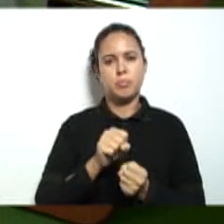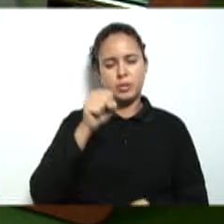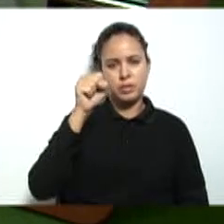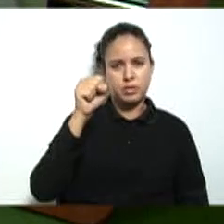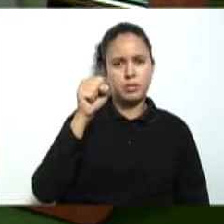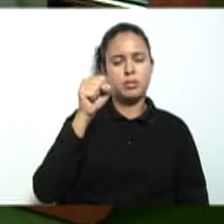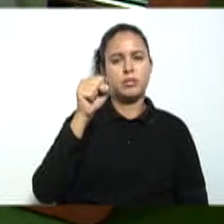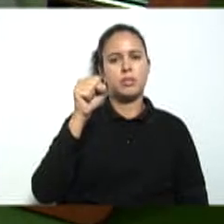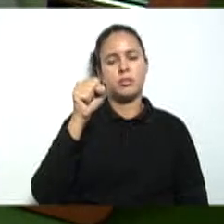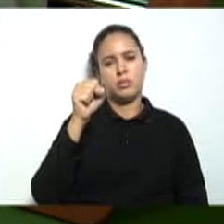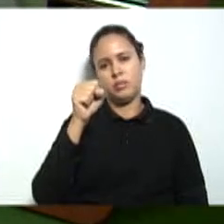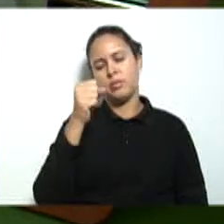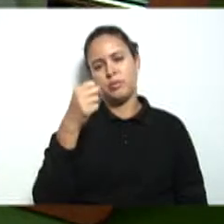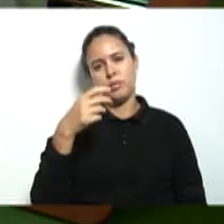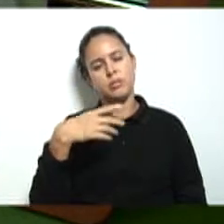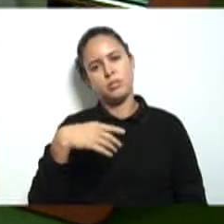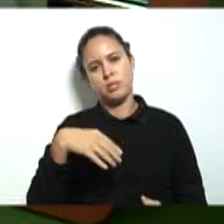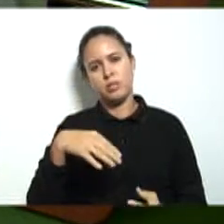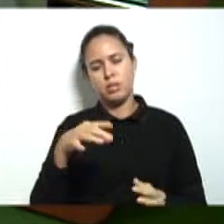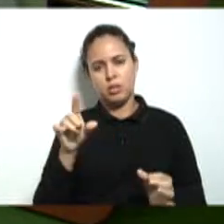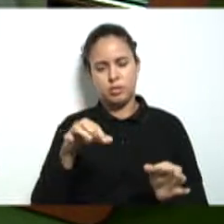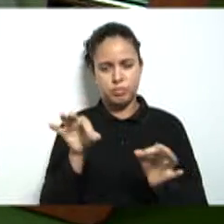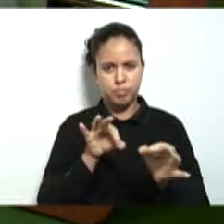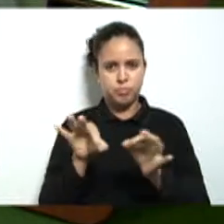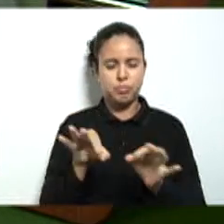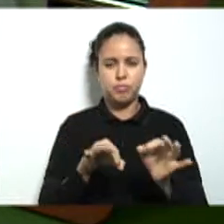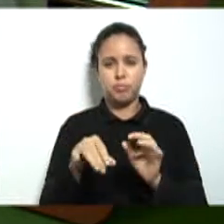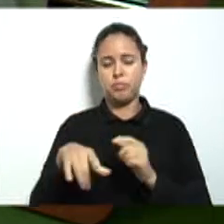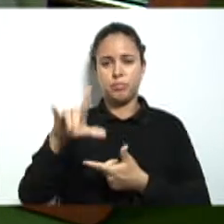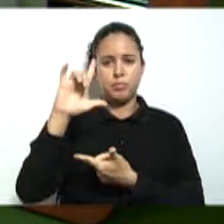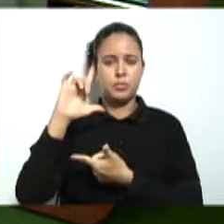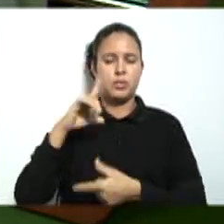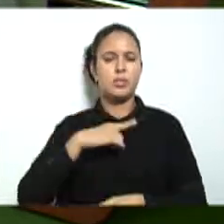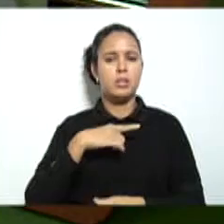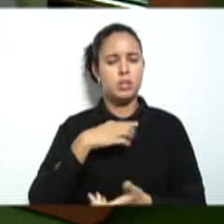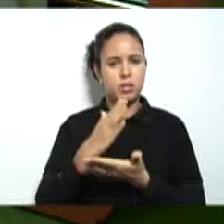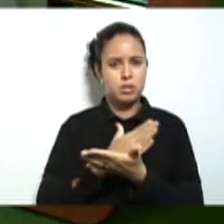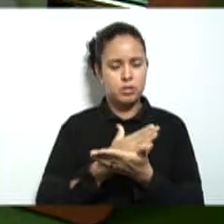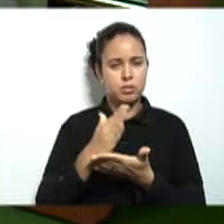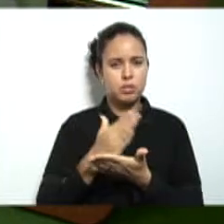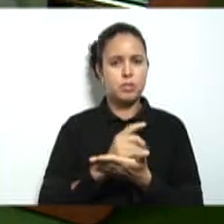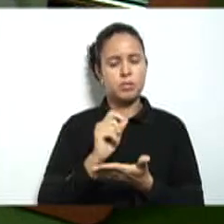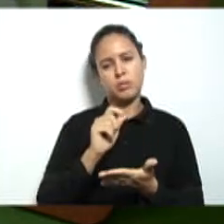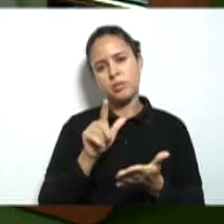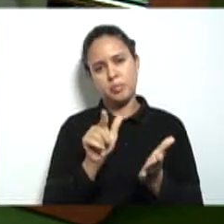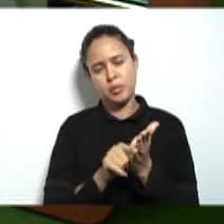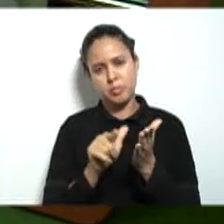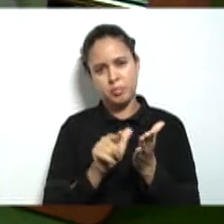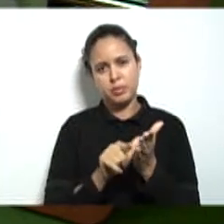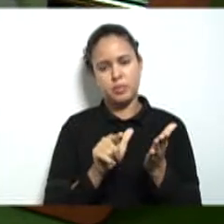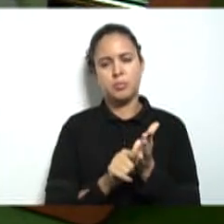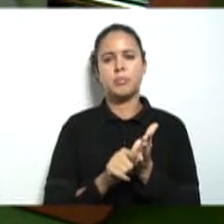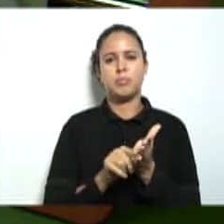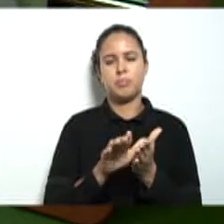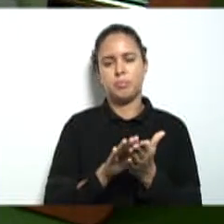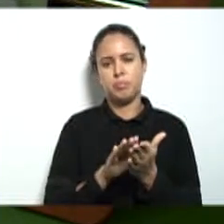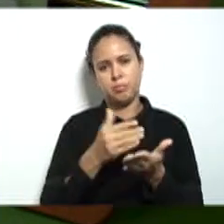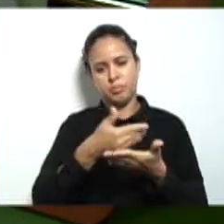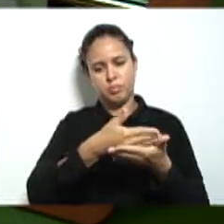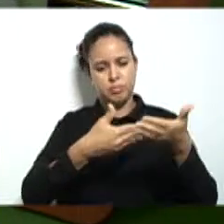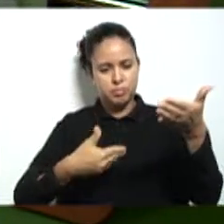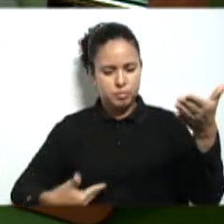nesse formato de lona, é um formato mais tradicional. Mas a gente teve também algumas escolas que produziram em papel. Imprimiram em folhas de papel